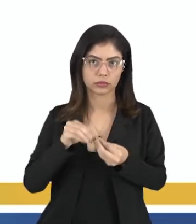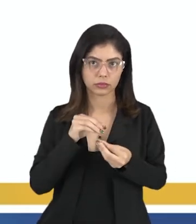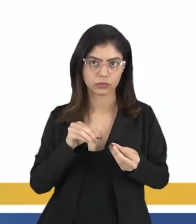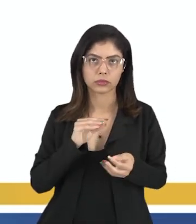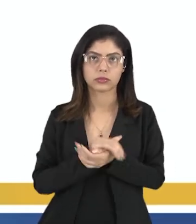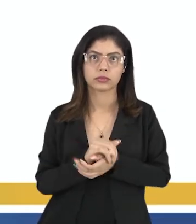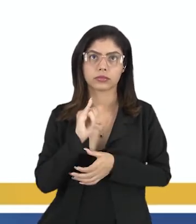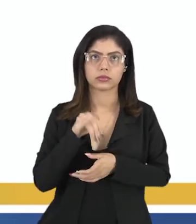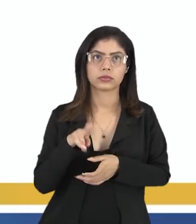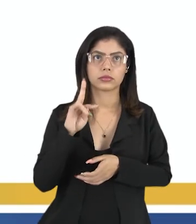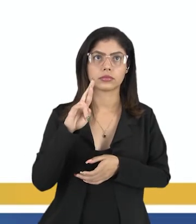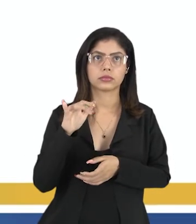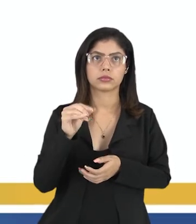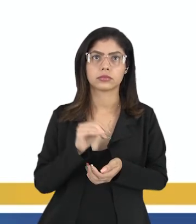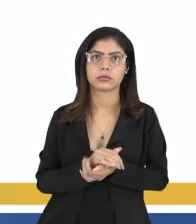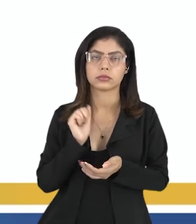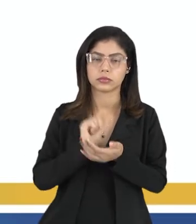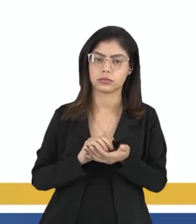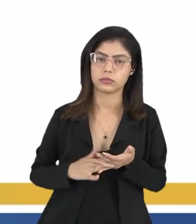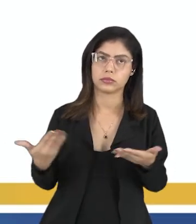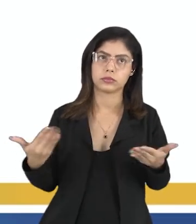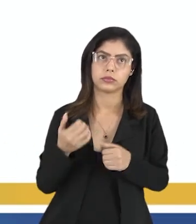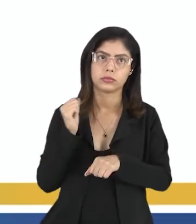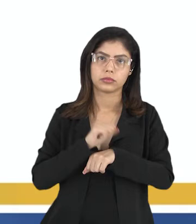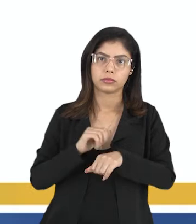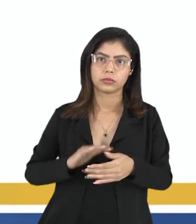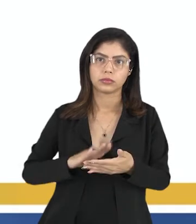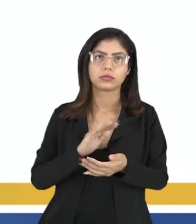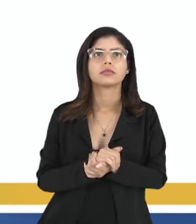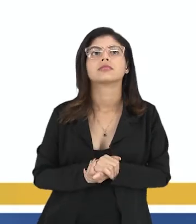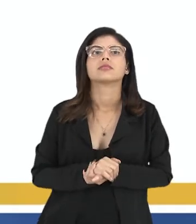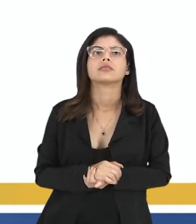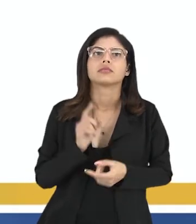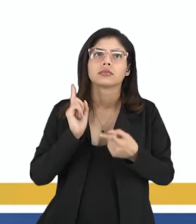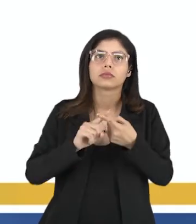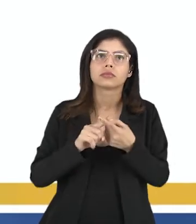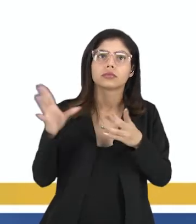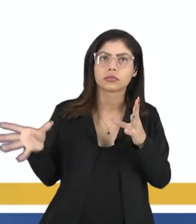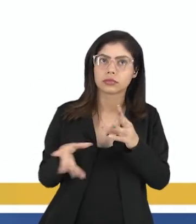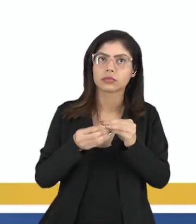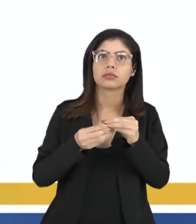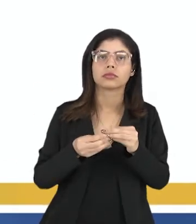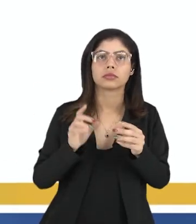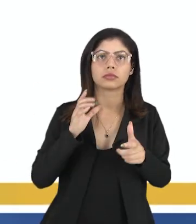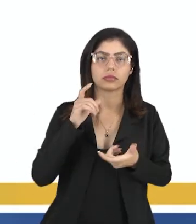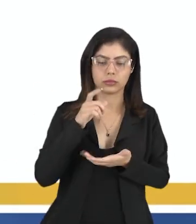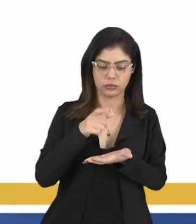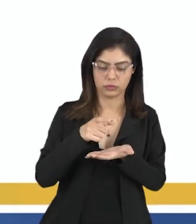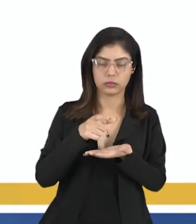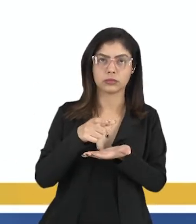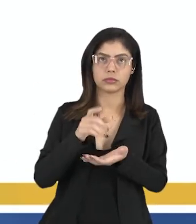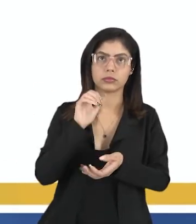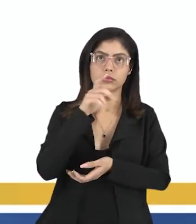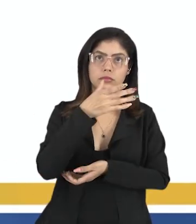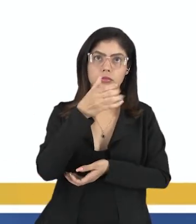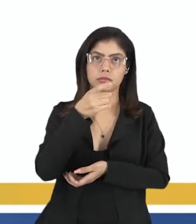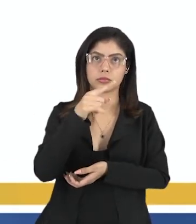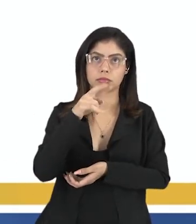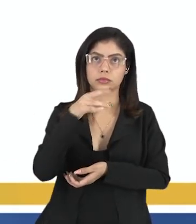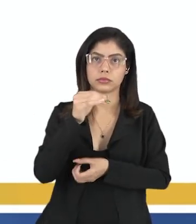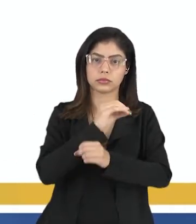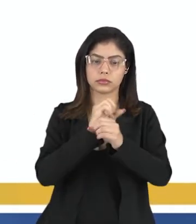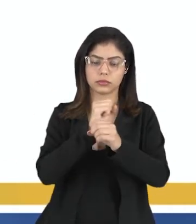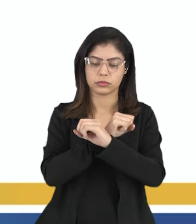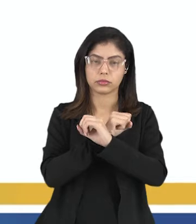reações inorgânicas e a gente vai estar agora colocando no exercício. Questão 1. Colocando-se um frasco de ácido